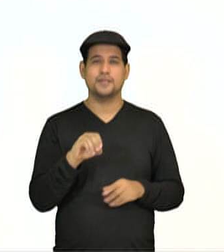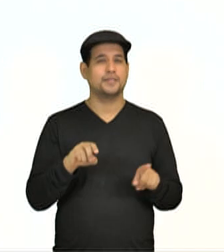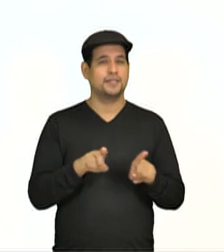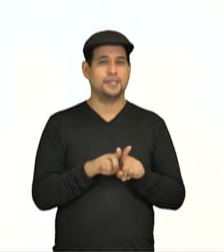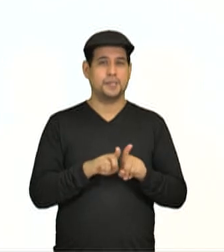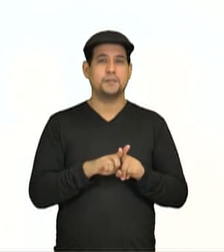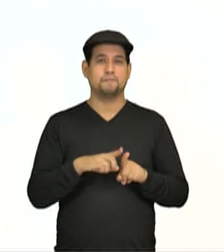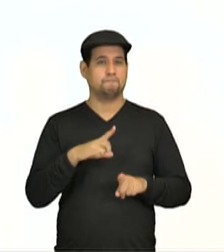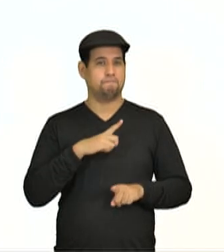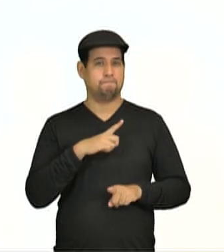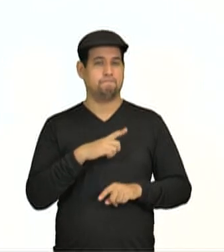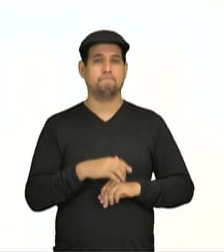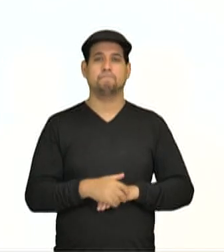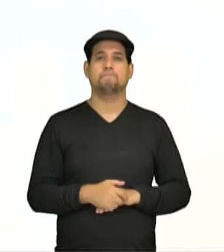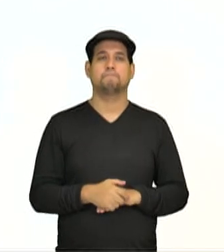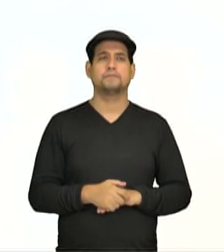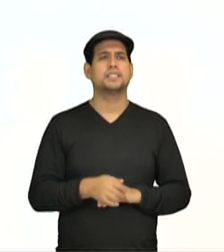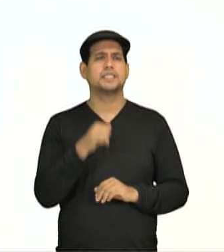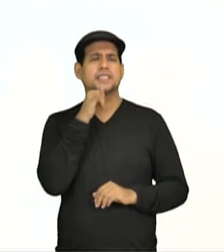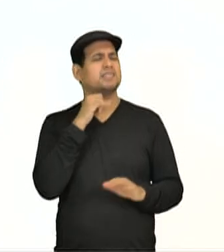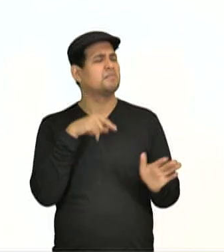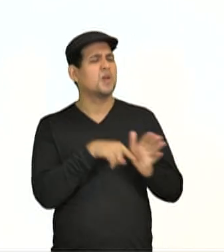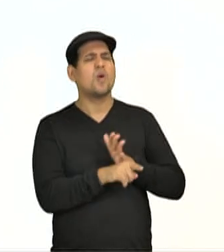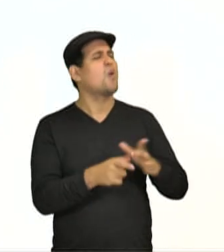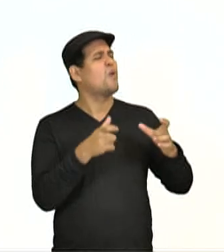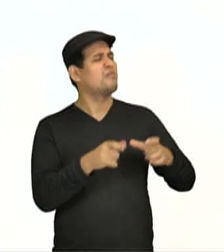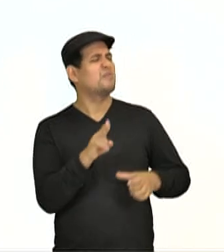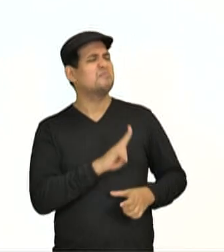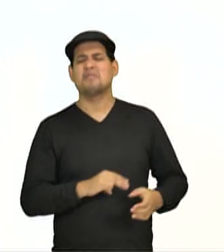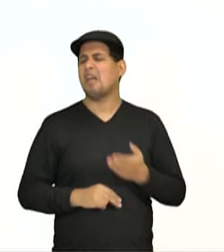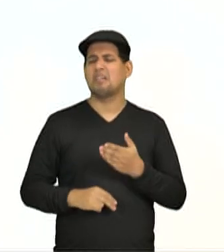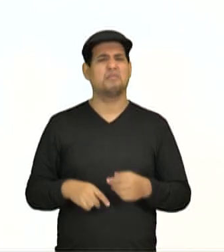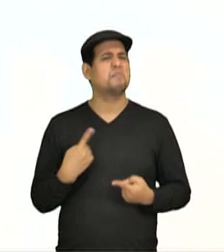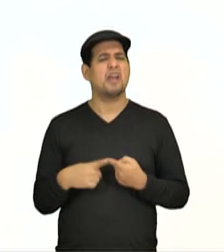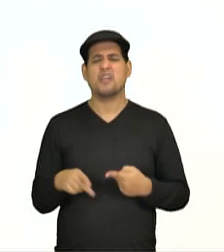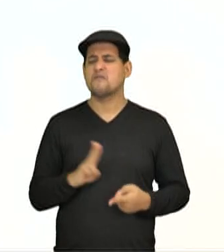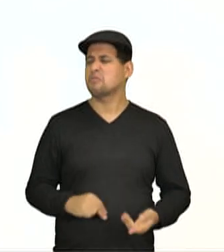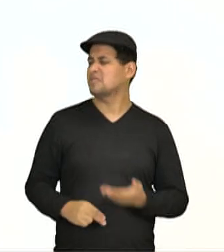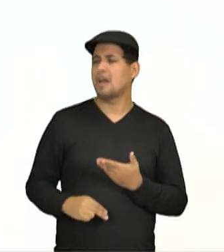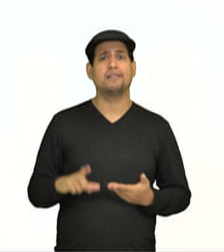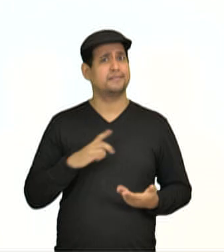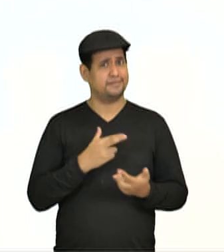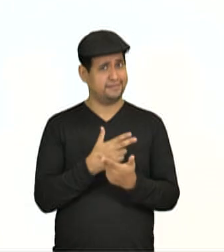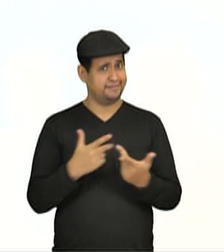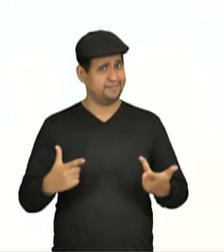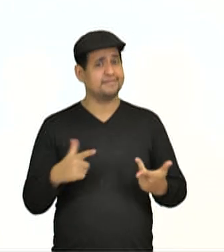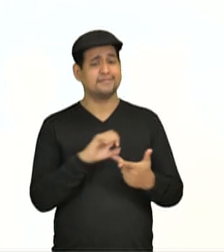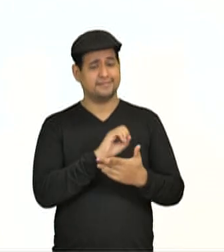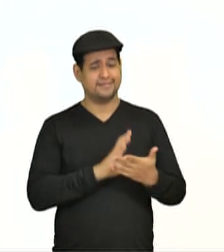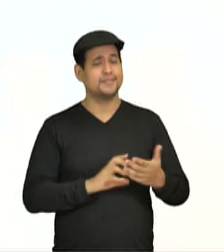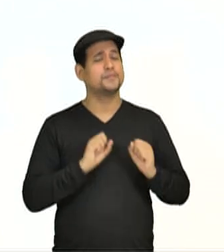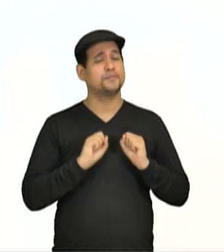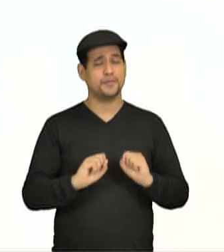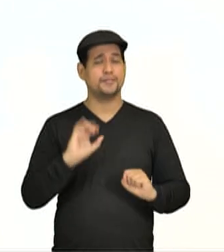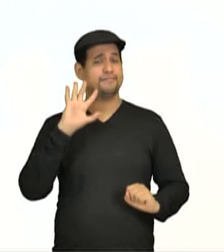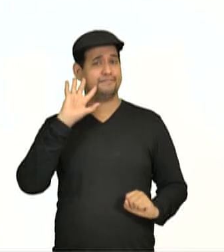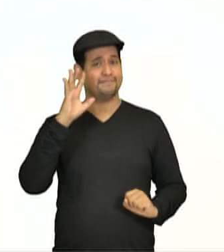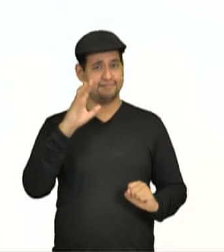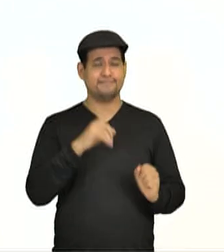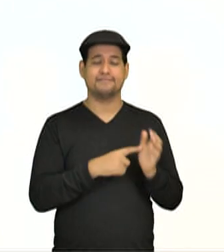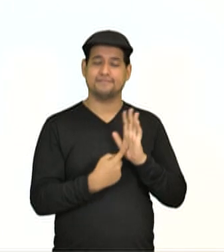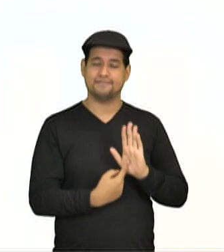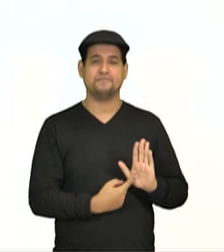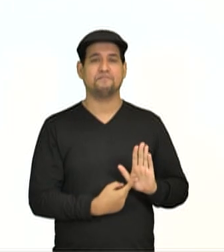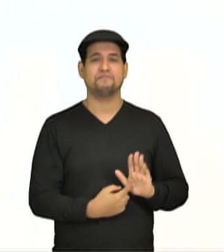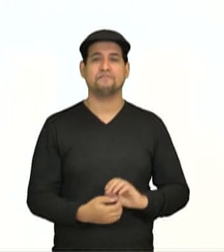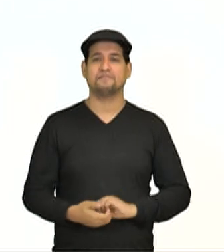envolvam a equação do segundo grau. Porque vocês sempre perguntam, onde que eu vou usar isso? Pois é, tem um monte de problemas aí que podem aparecer a equação do segundo